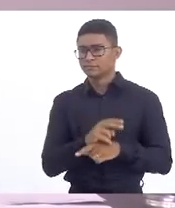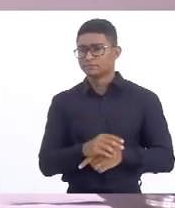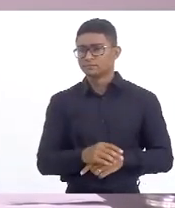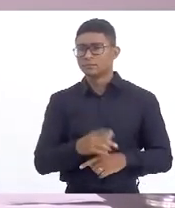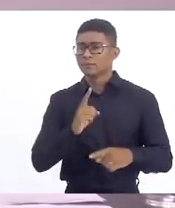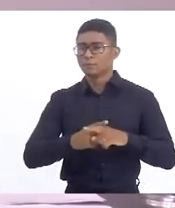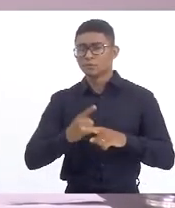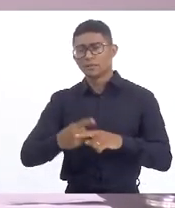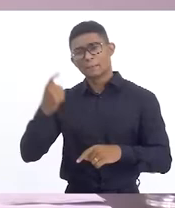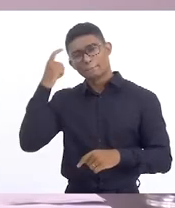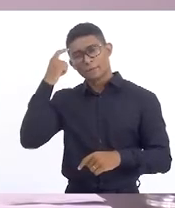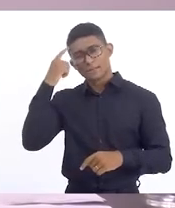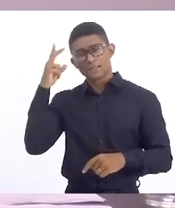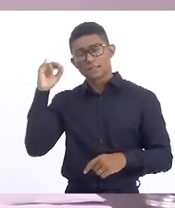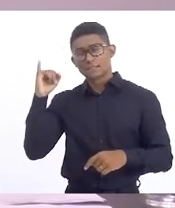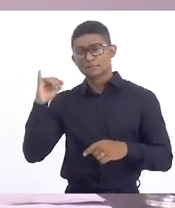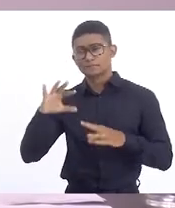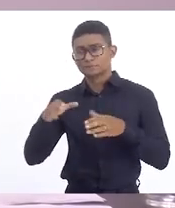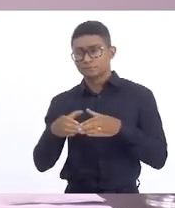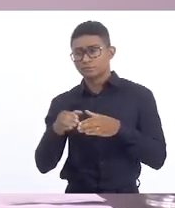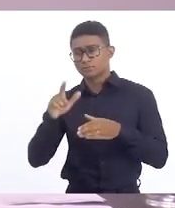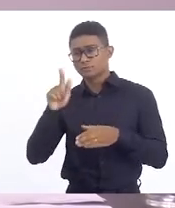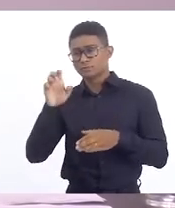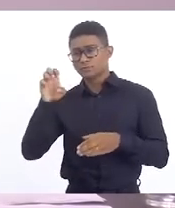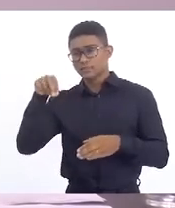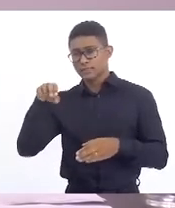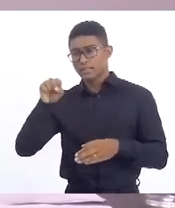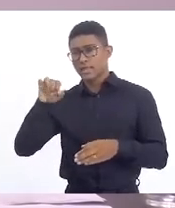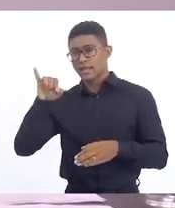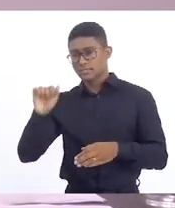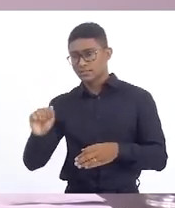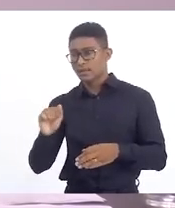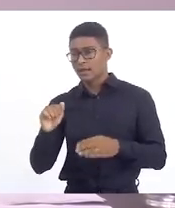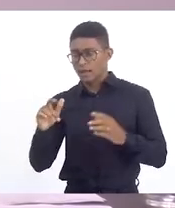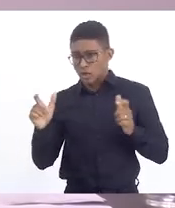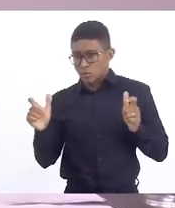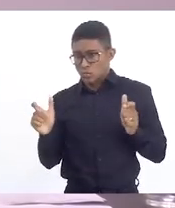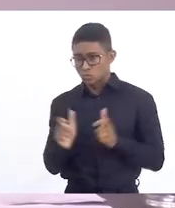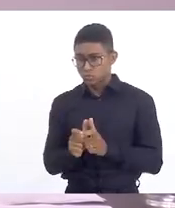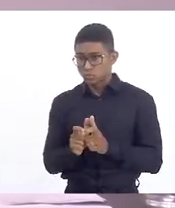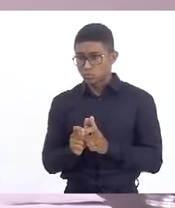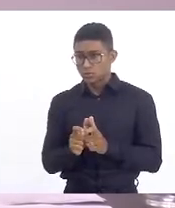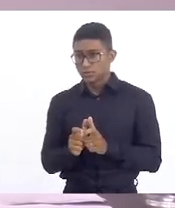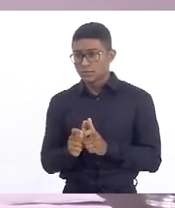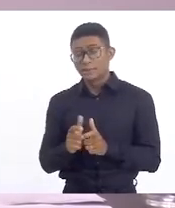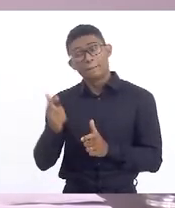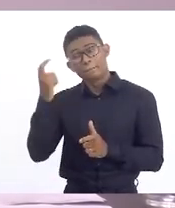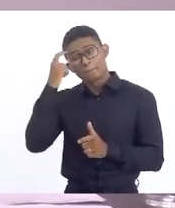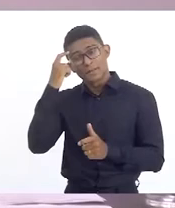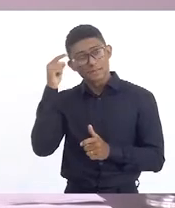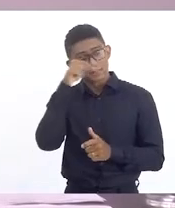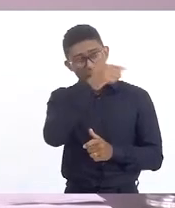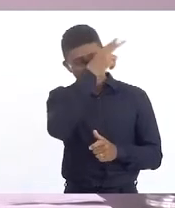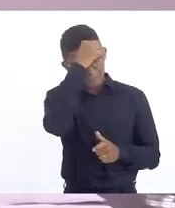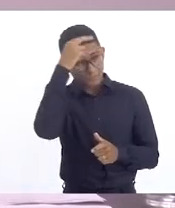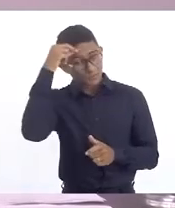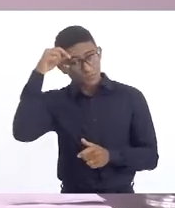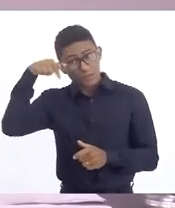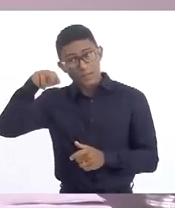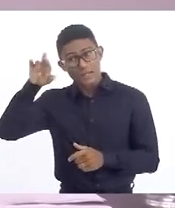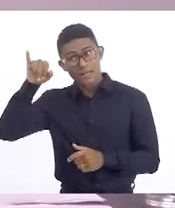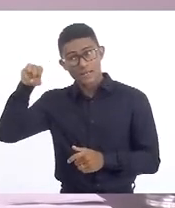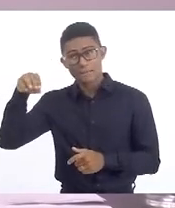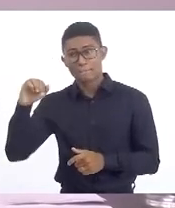da Genésia, praticamente muito pequeno em função da demanda que deveria ter, imagina o município de Queimados, como